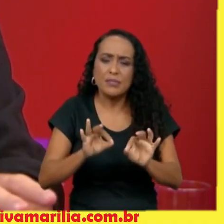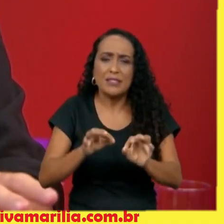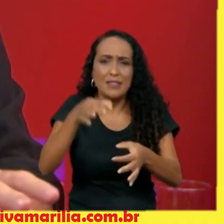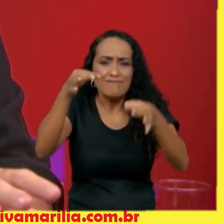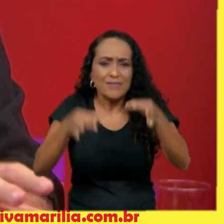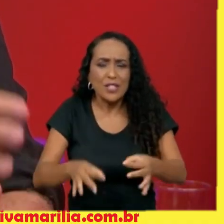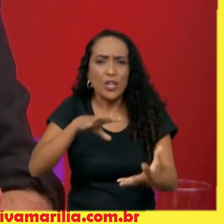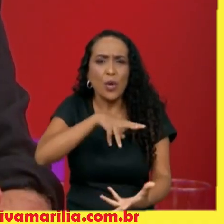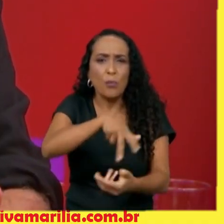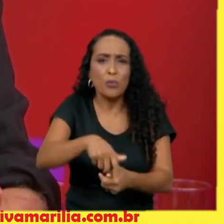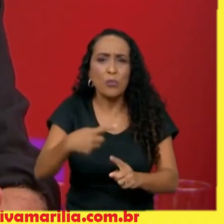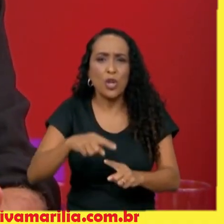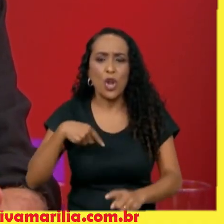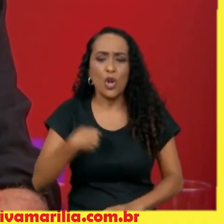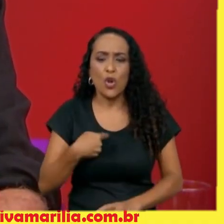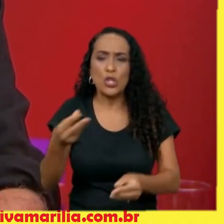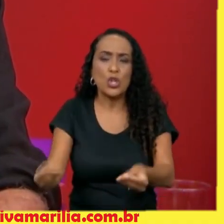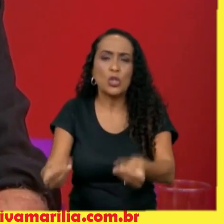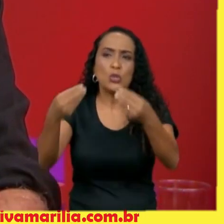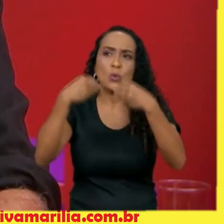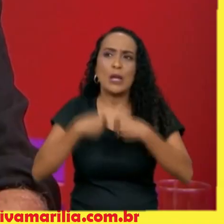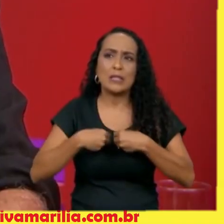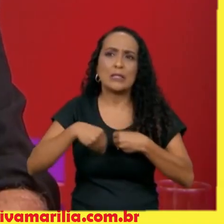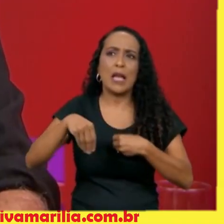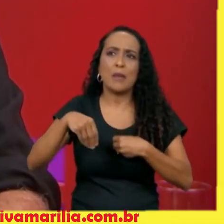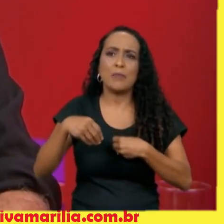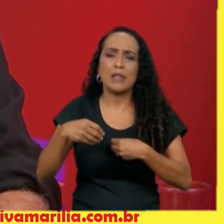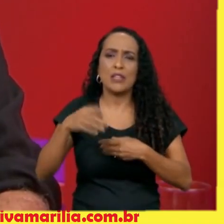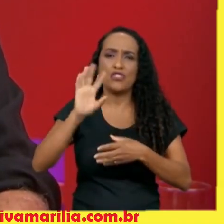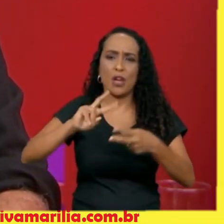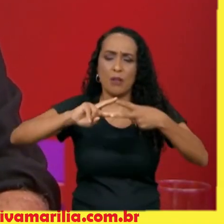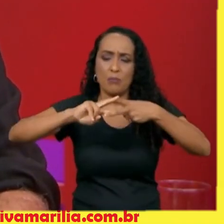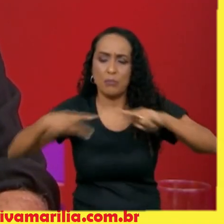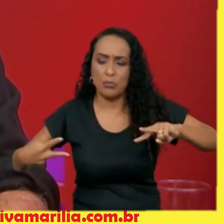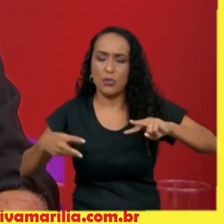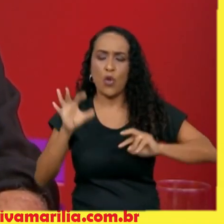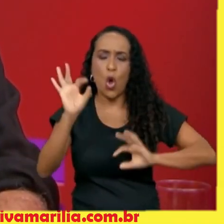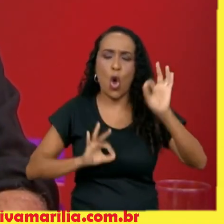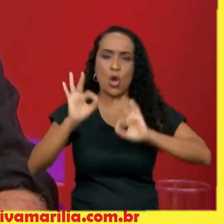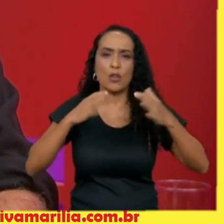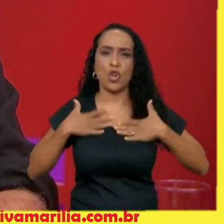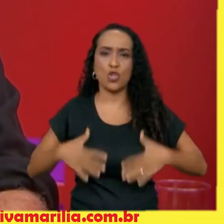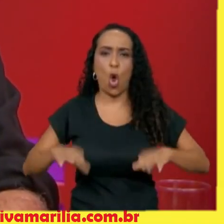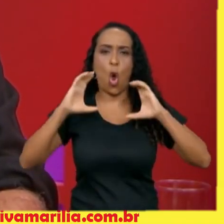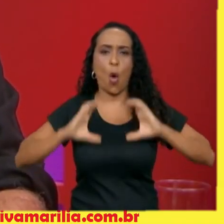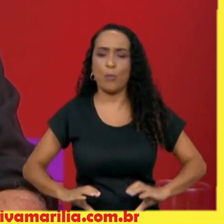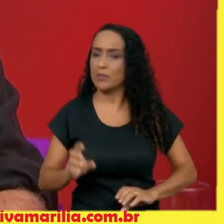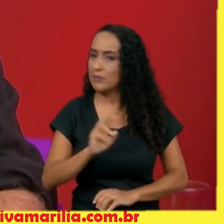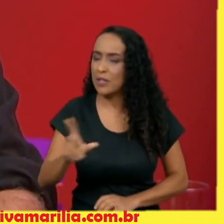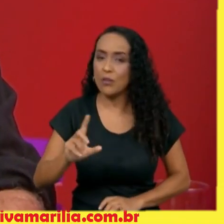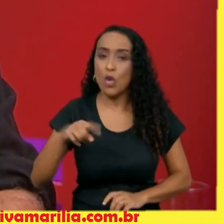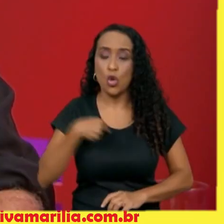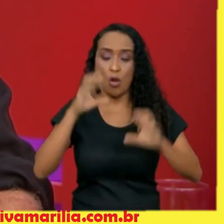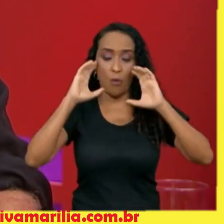abelhas. Leandro, a gente não recebe um DNA que vai montar o nosso comportamento. Né? O nosso